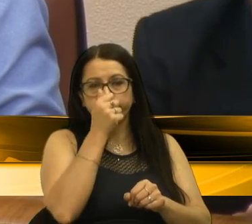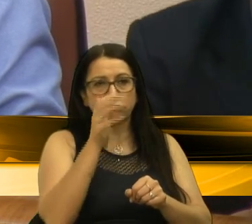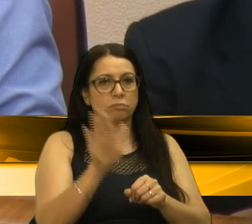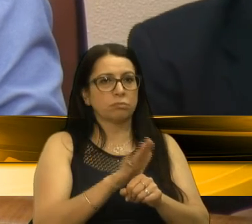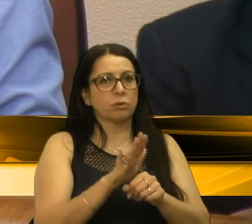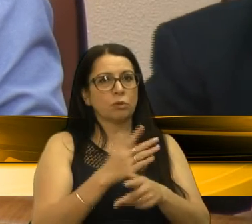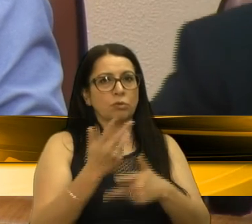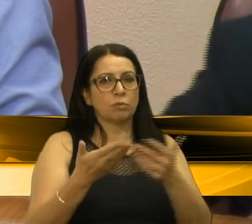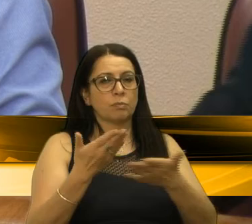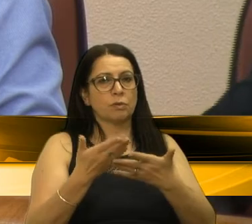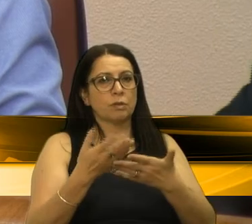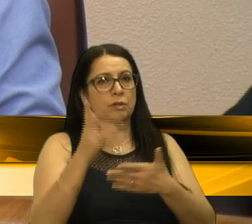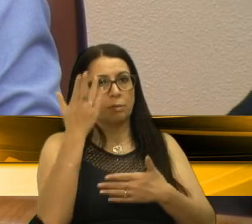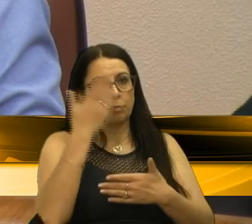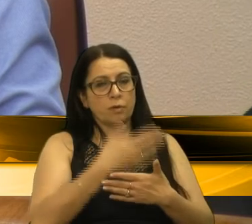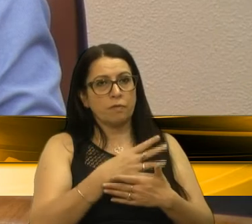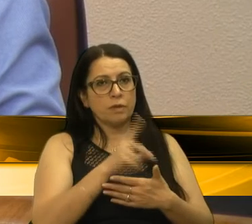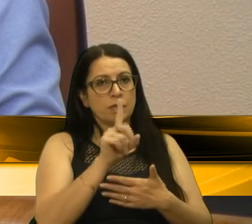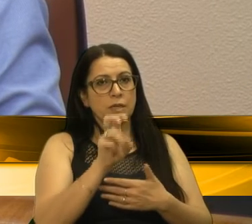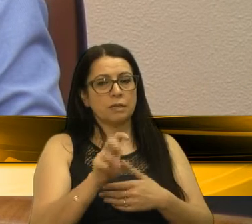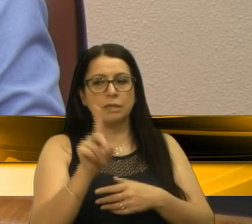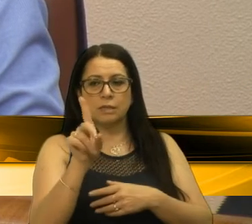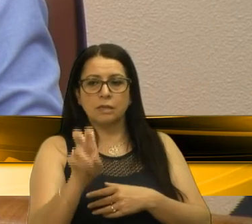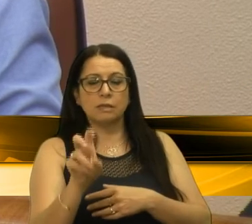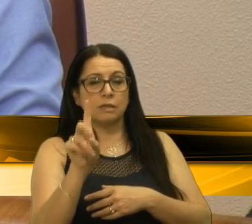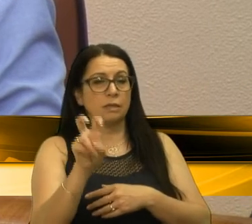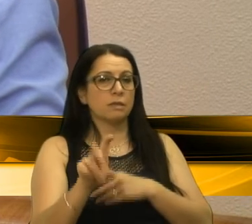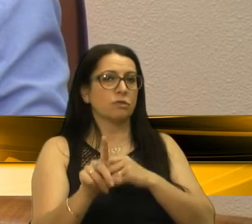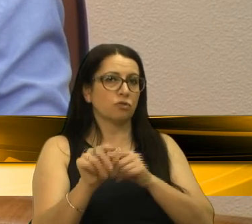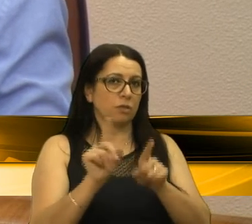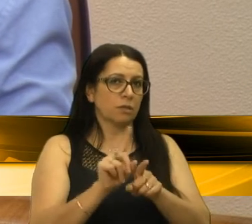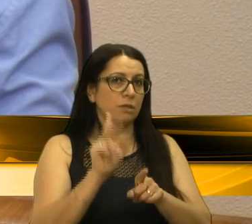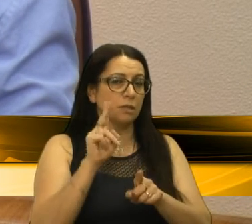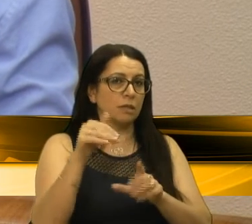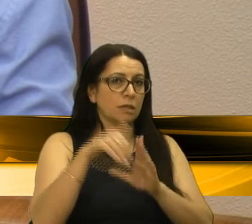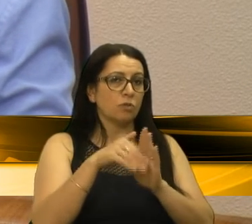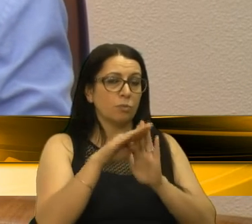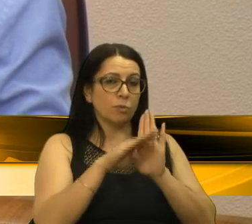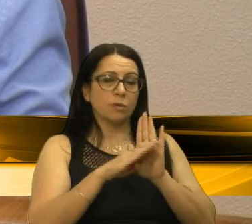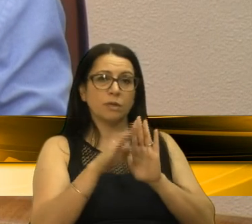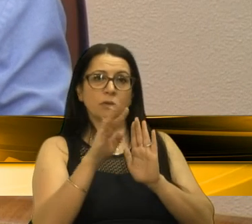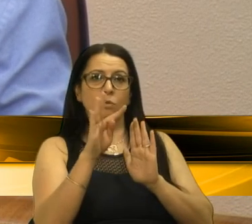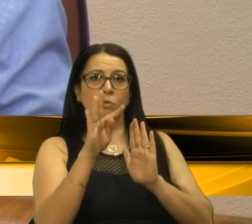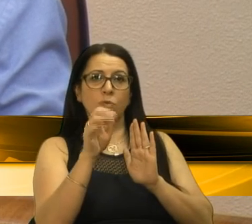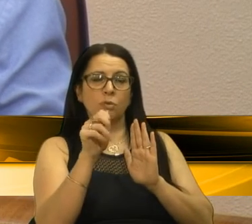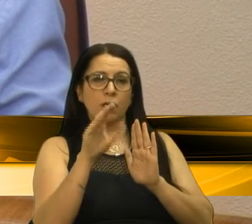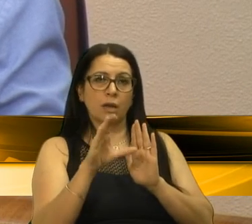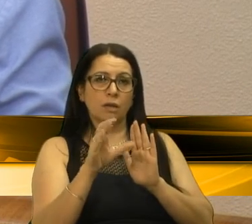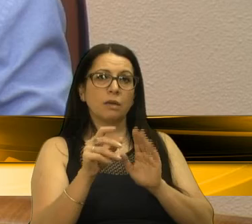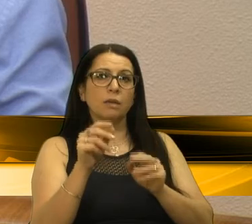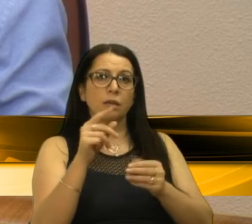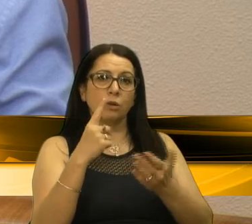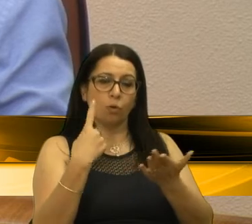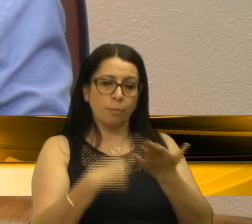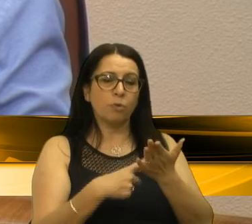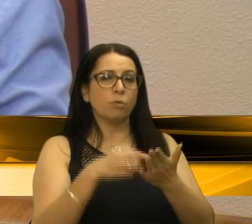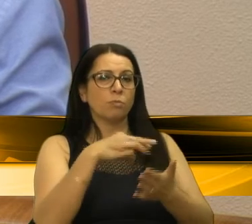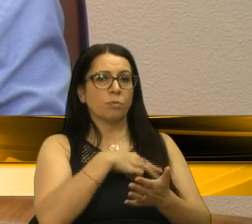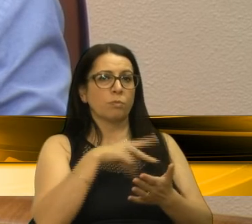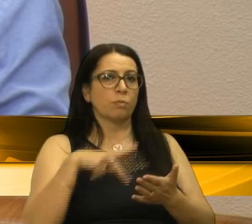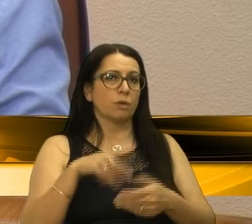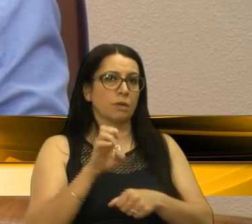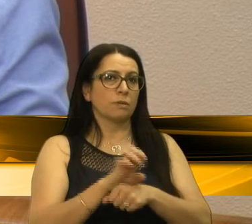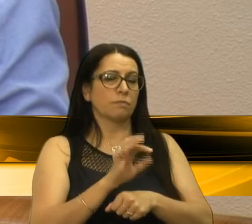atendimento. Isso é comprovado quinzenalmente dentro do processo do TAC, que o município de Caxias do Sul firmou com o Ministério Público